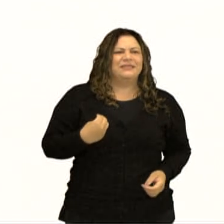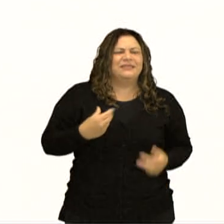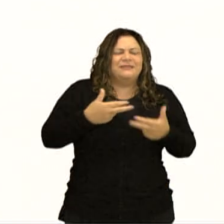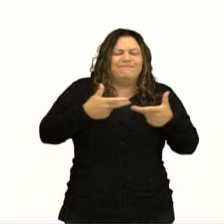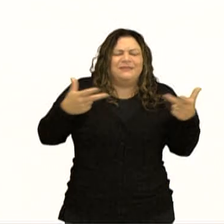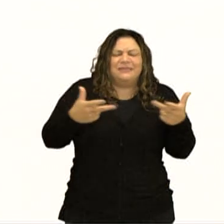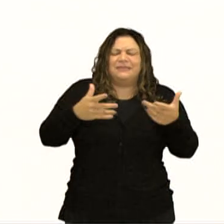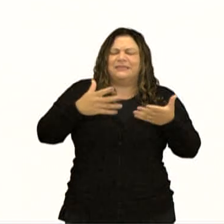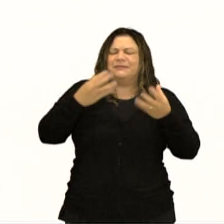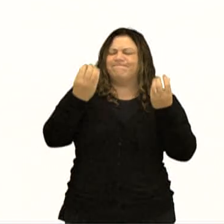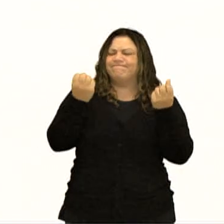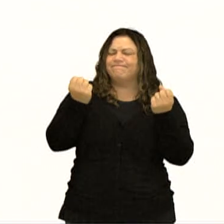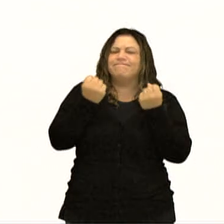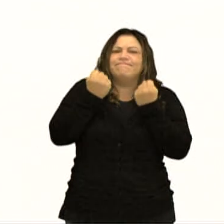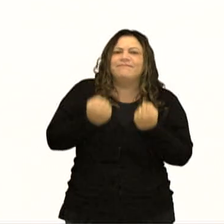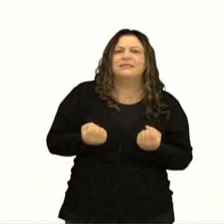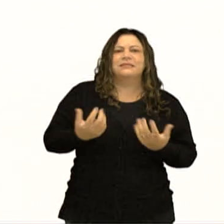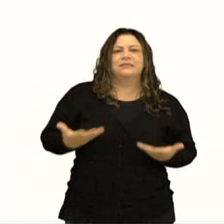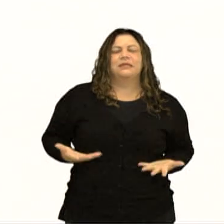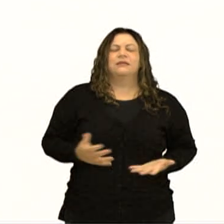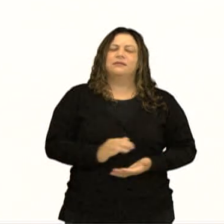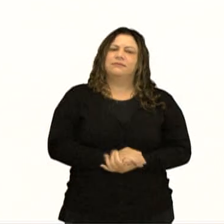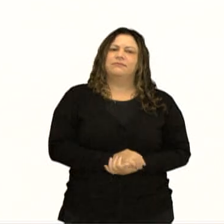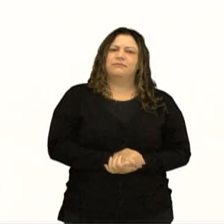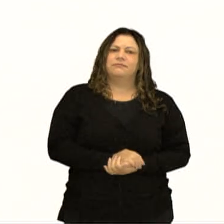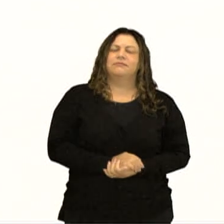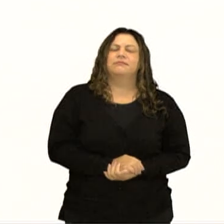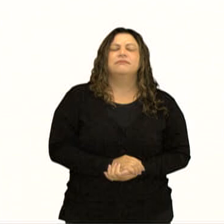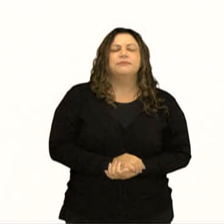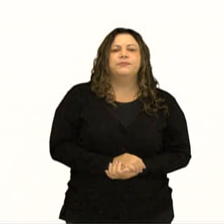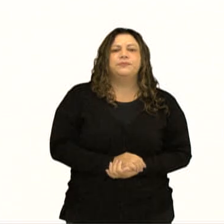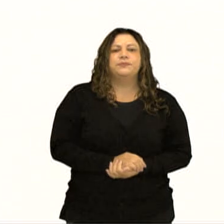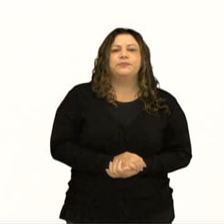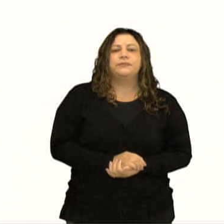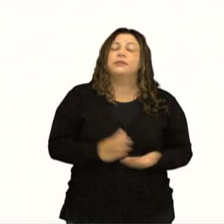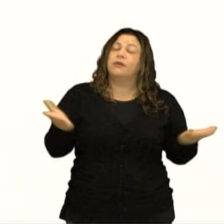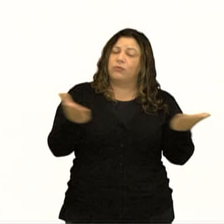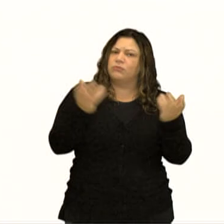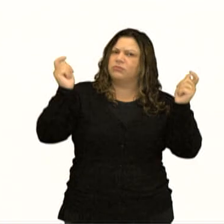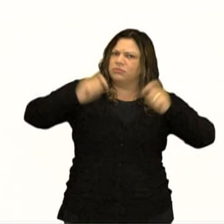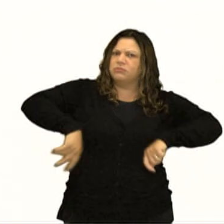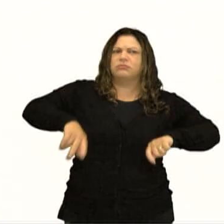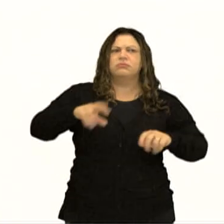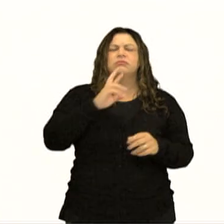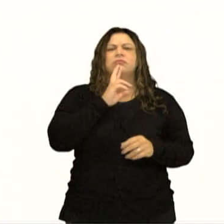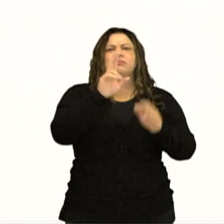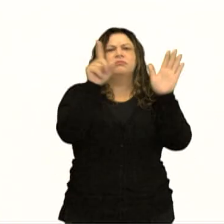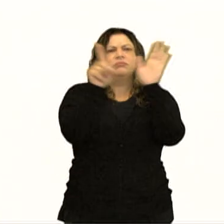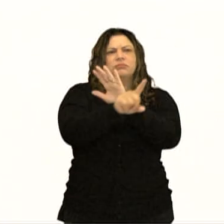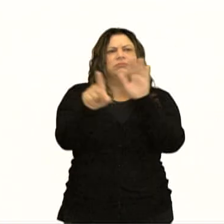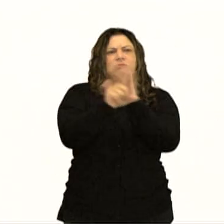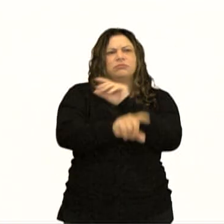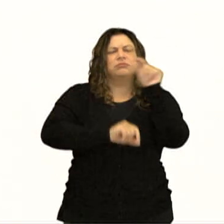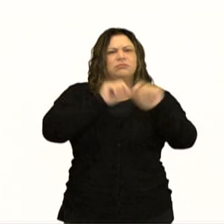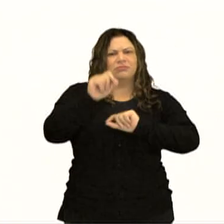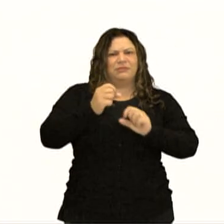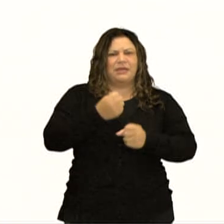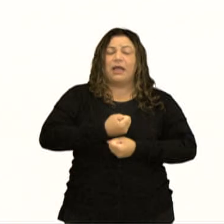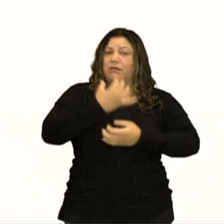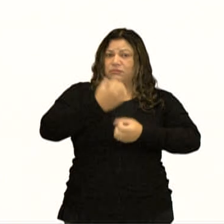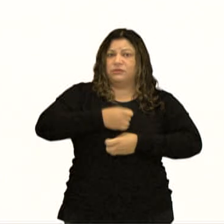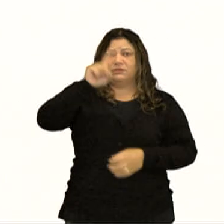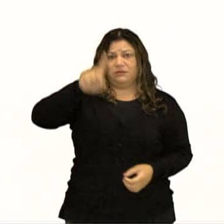fatigadas. Veja só, aqui nós podemos responder à última pergunta. A poesia é